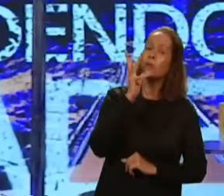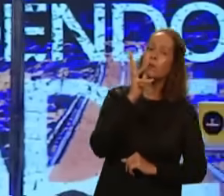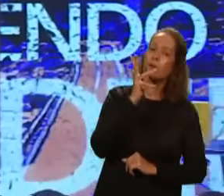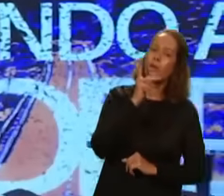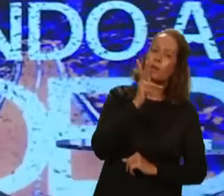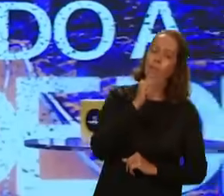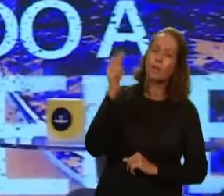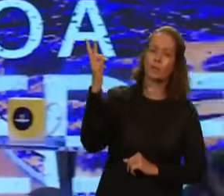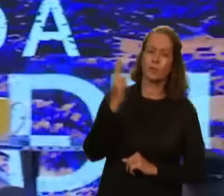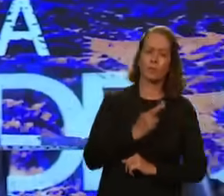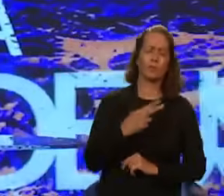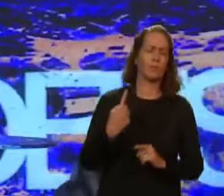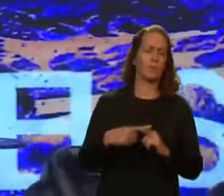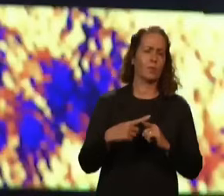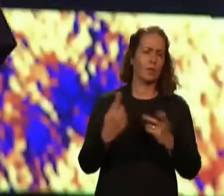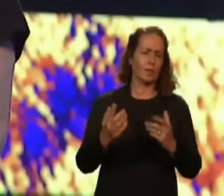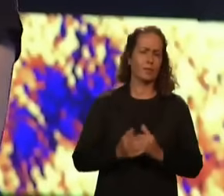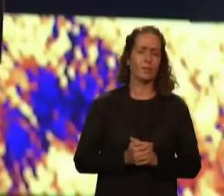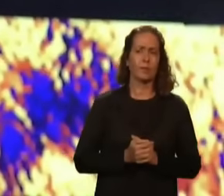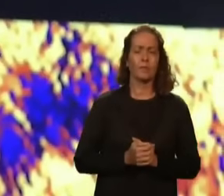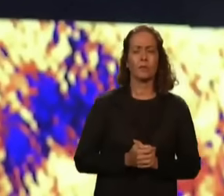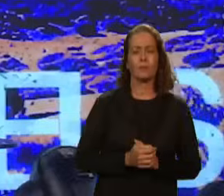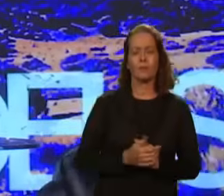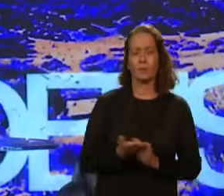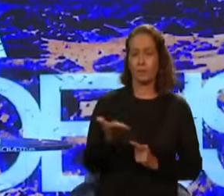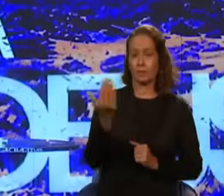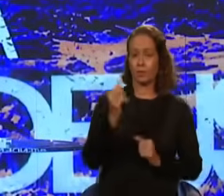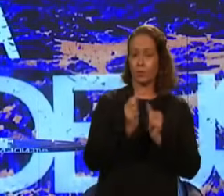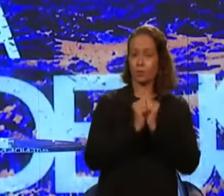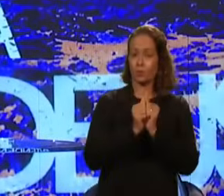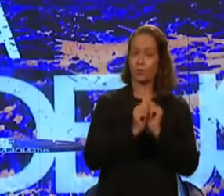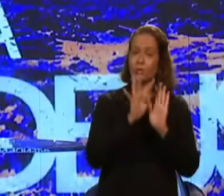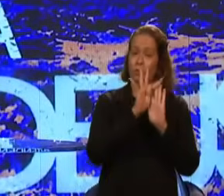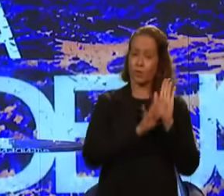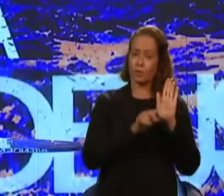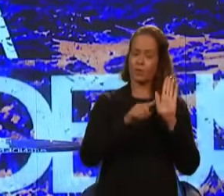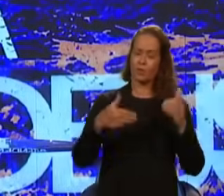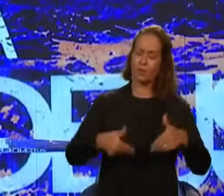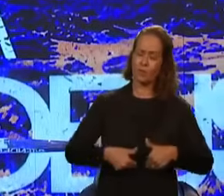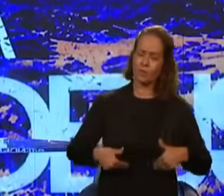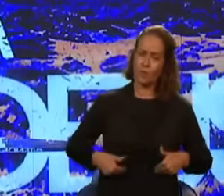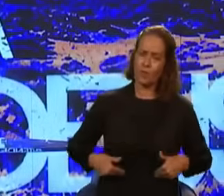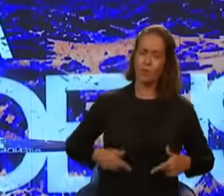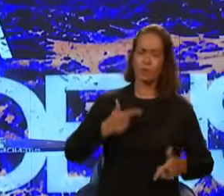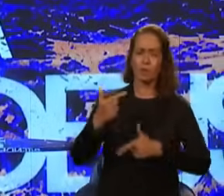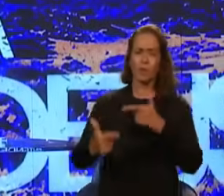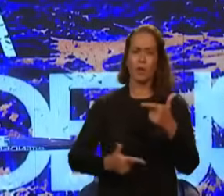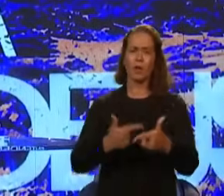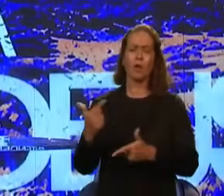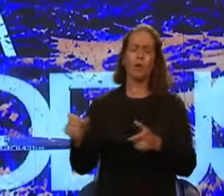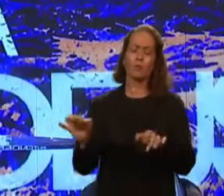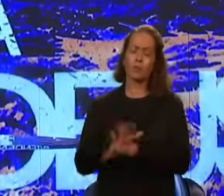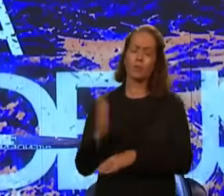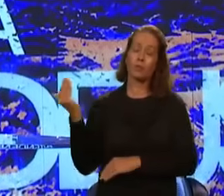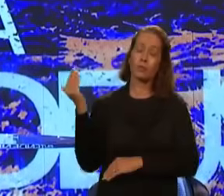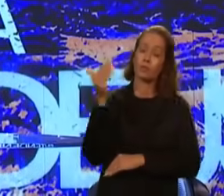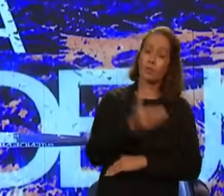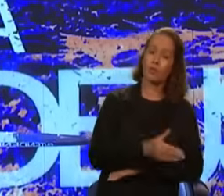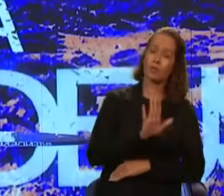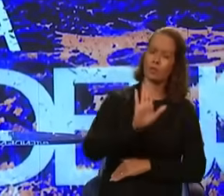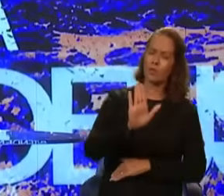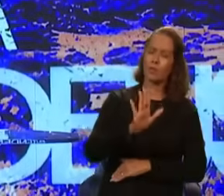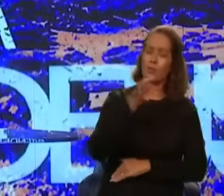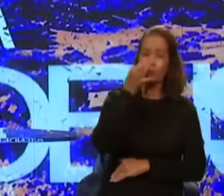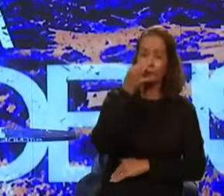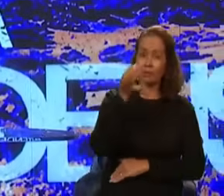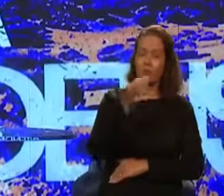Deus demora. Então vamos comigo no texto. Vem comigo aí, eu sei que você está com fome, sei que você veio direto do trabalho, mas me dá sua atenção para a gente entender. Vou